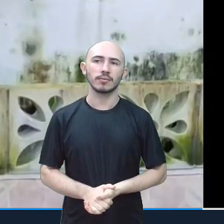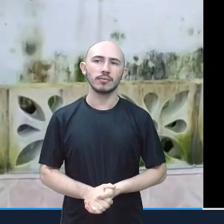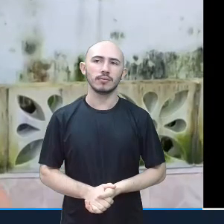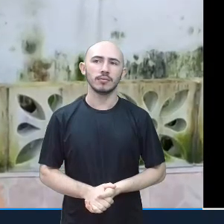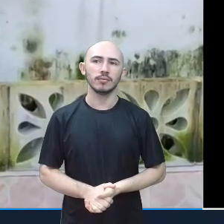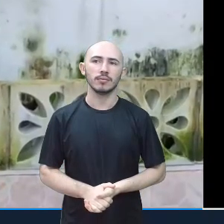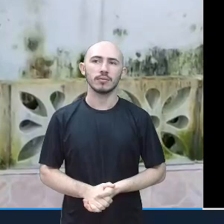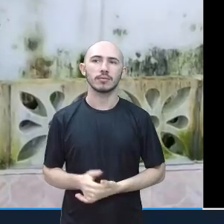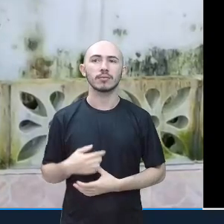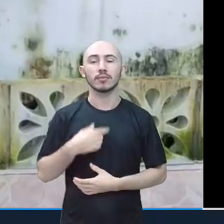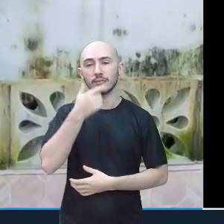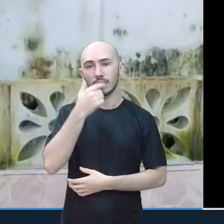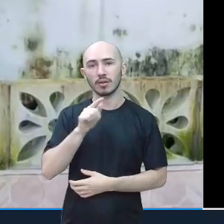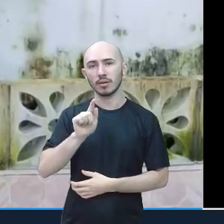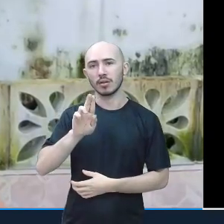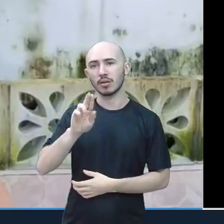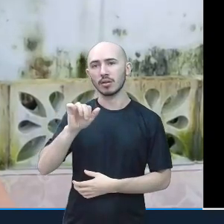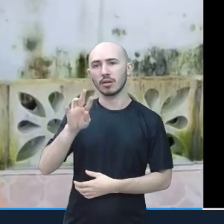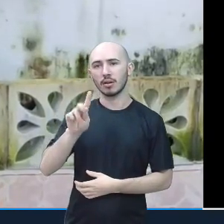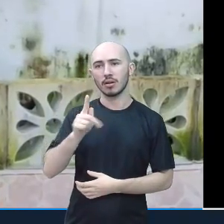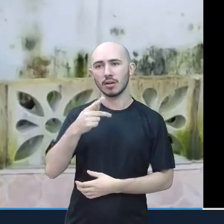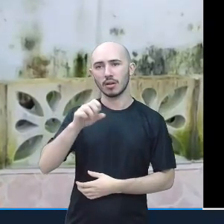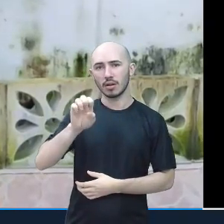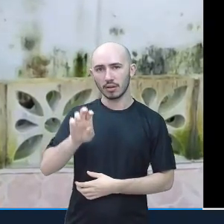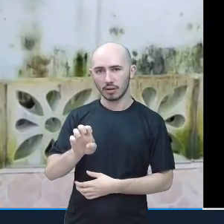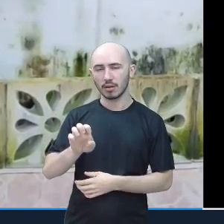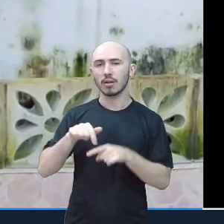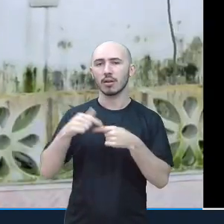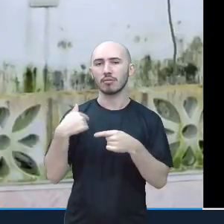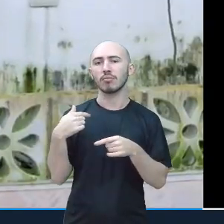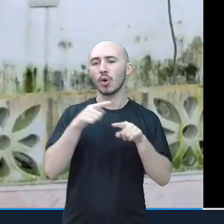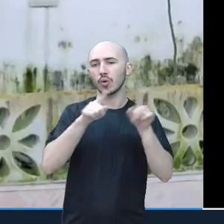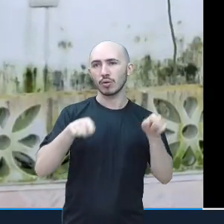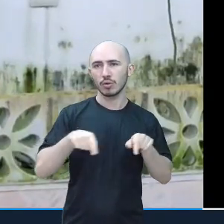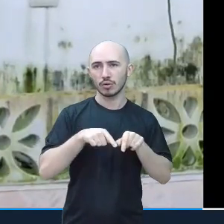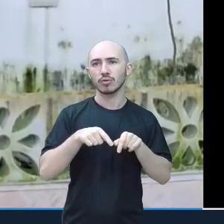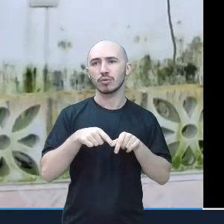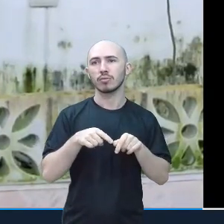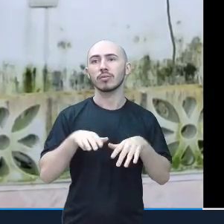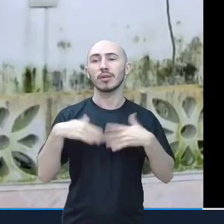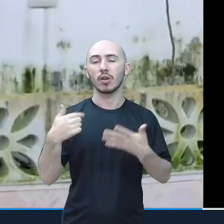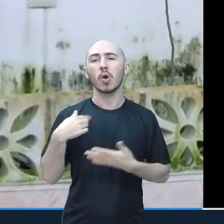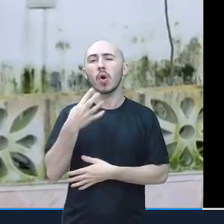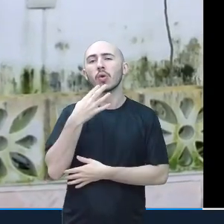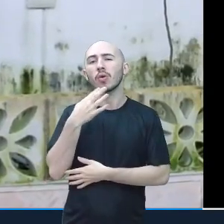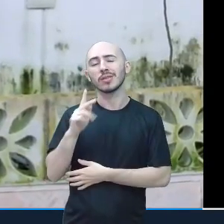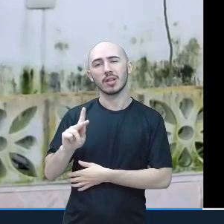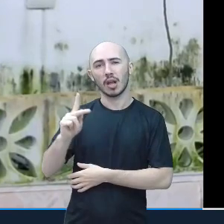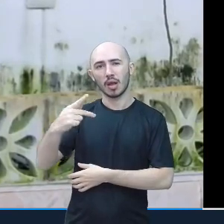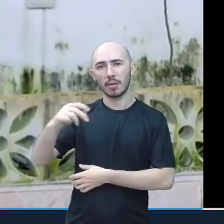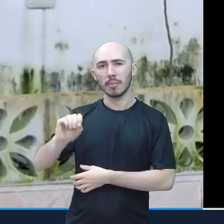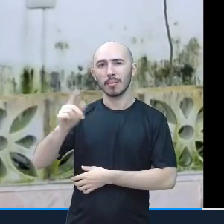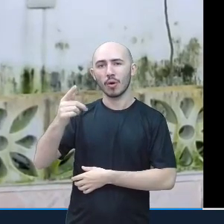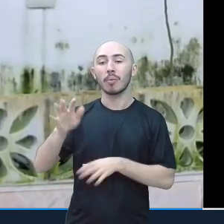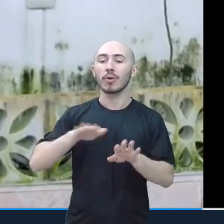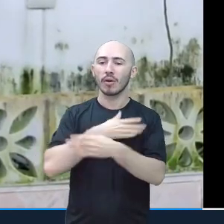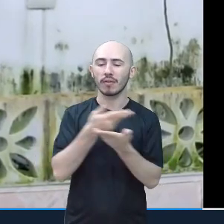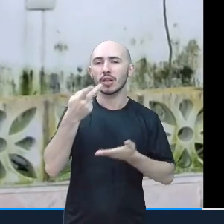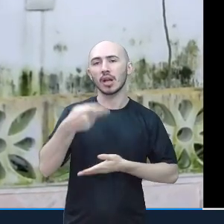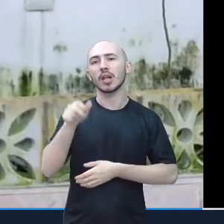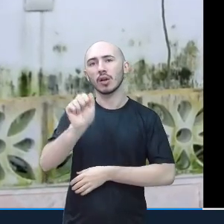Meu nome é Guilherme Garcia, sou professor de K-pop dance aqui do Estúdio Anesca, França. Bom, eu conheci o K-pop através de eventos da cultura asiática que tem aqui em